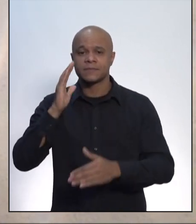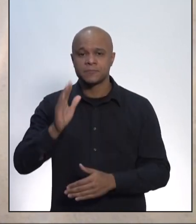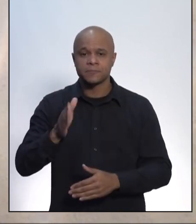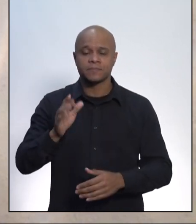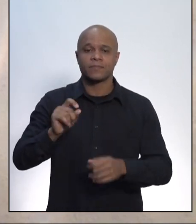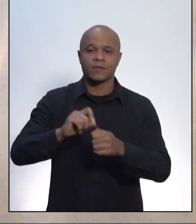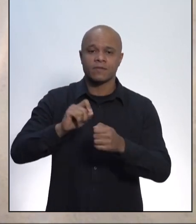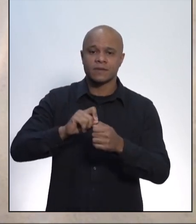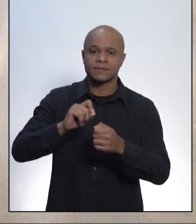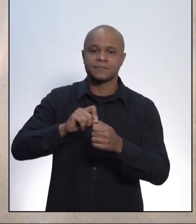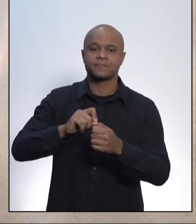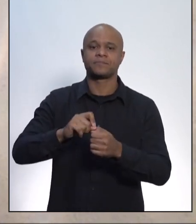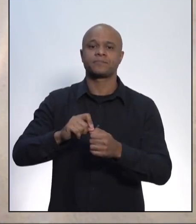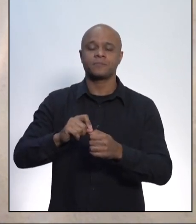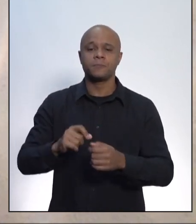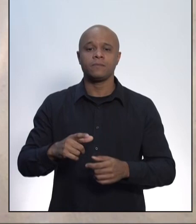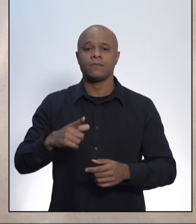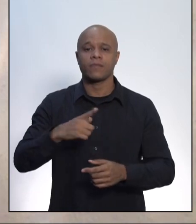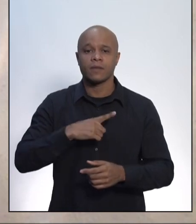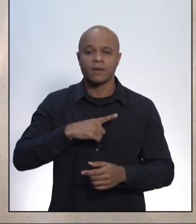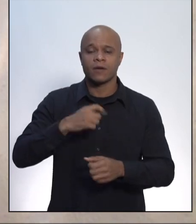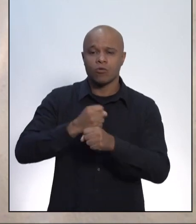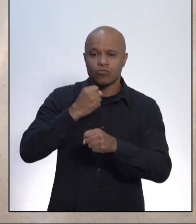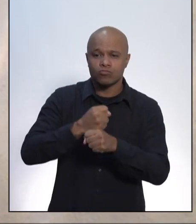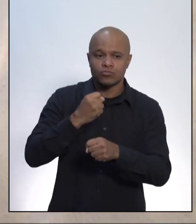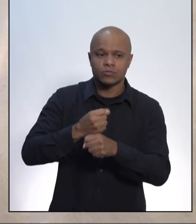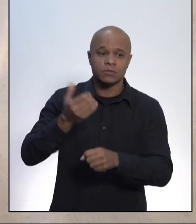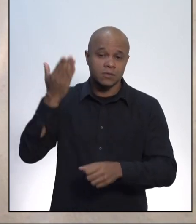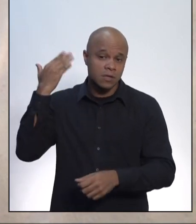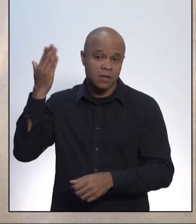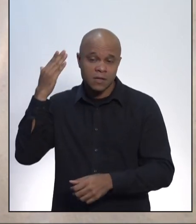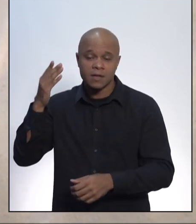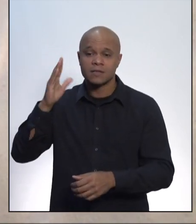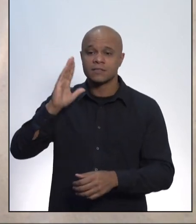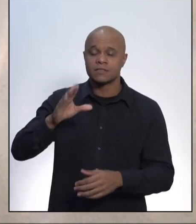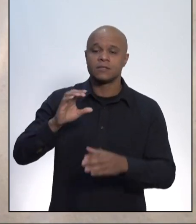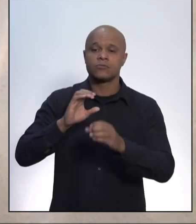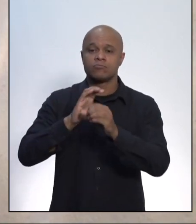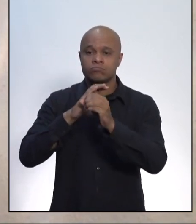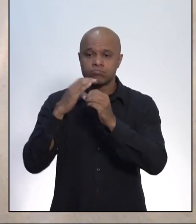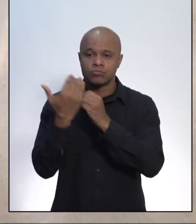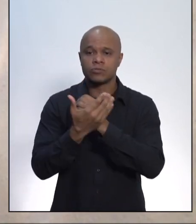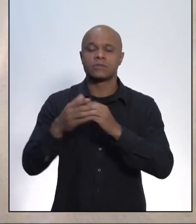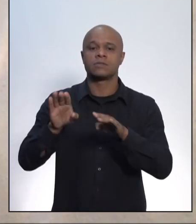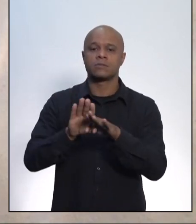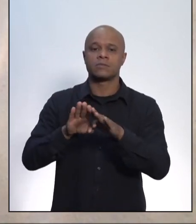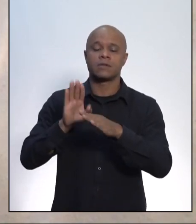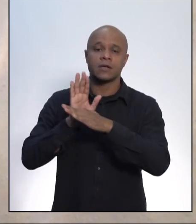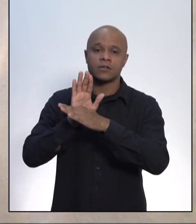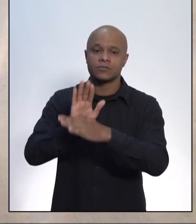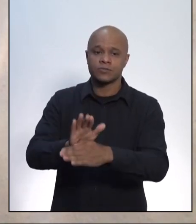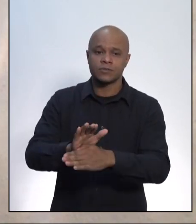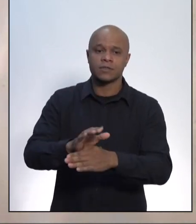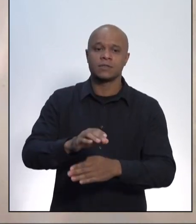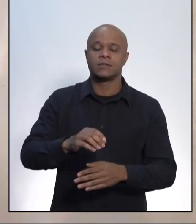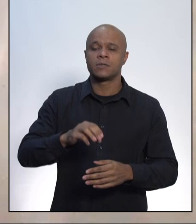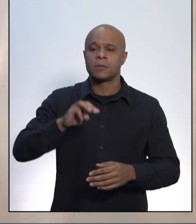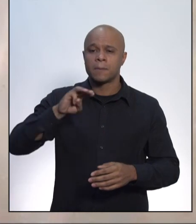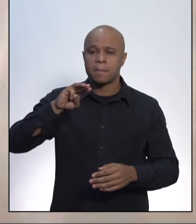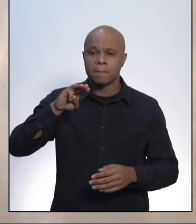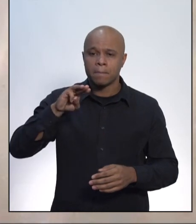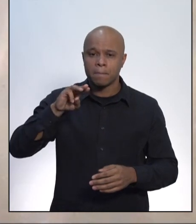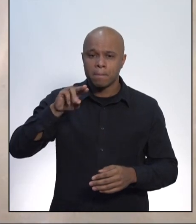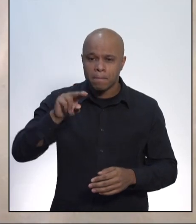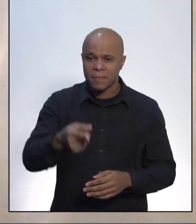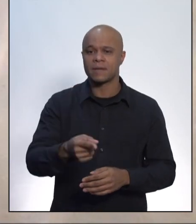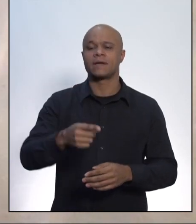o Explicae já existe há alguns anos, ele não surgiu agora por conta da pandemia, né, já vem ajudando aí a centenas e milhares de jovens